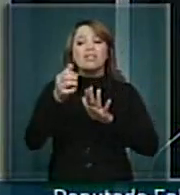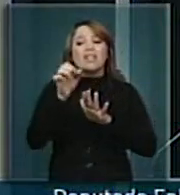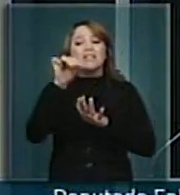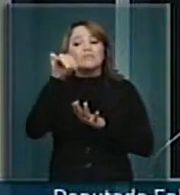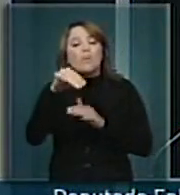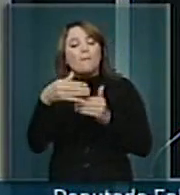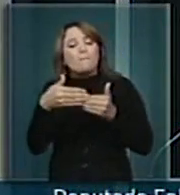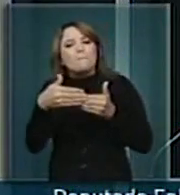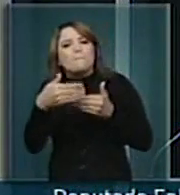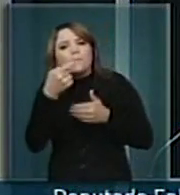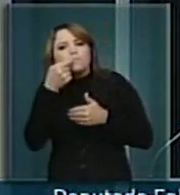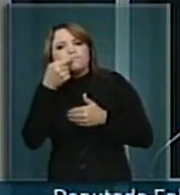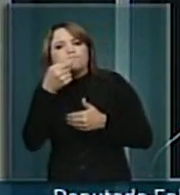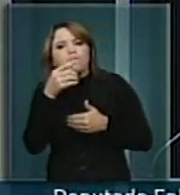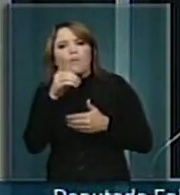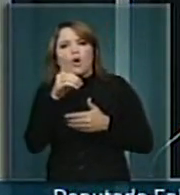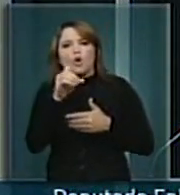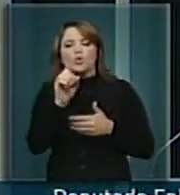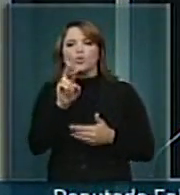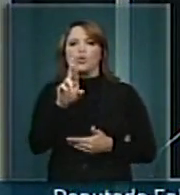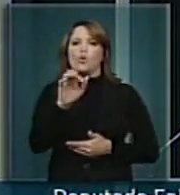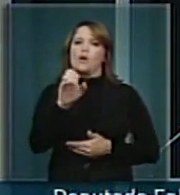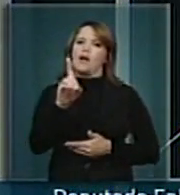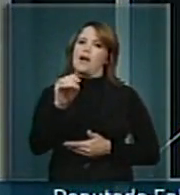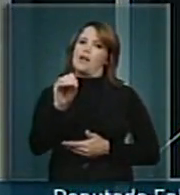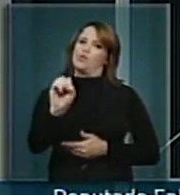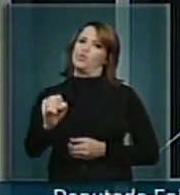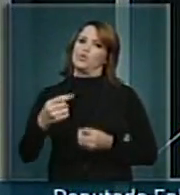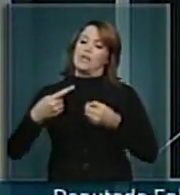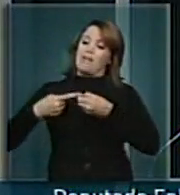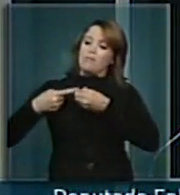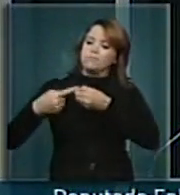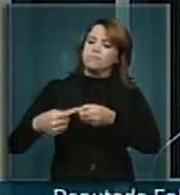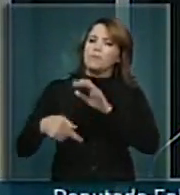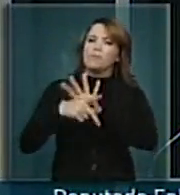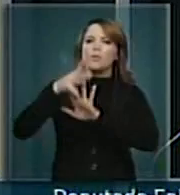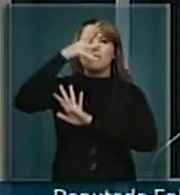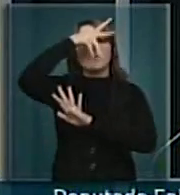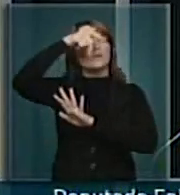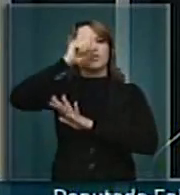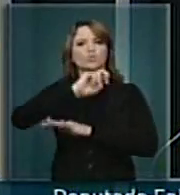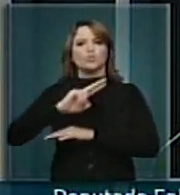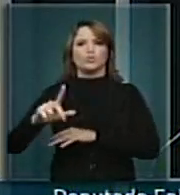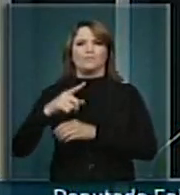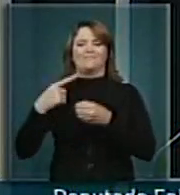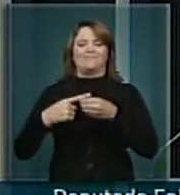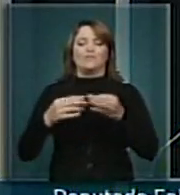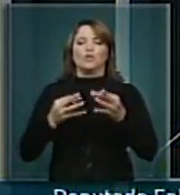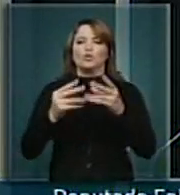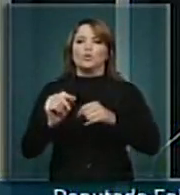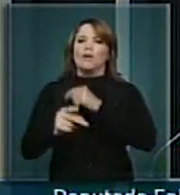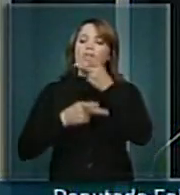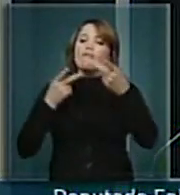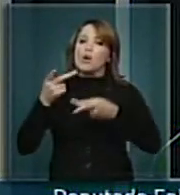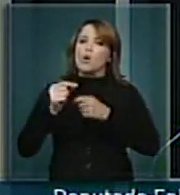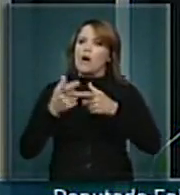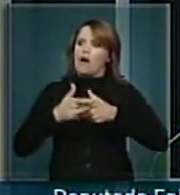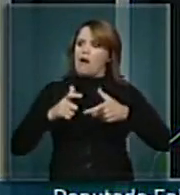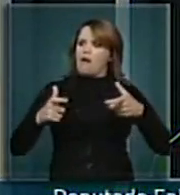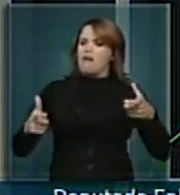minutos de Dourados, a mais importante cidade do interior de Mato Grosso do Sul. Ali, amontoados